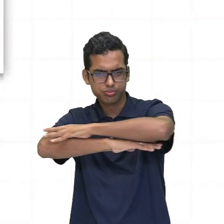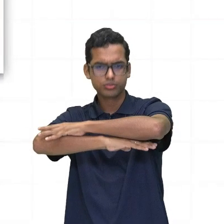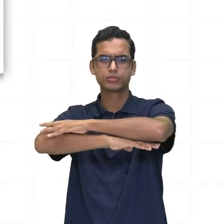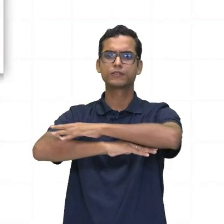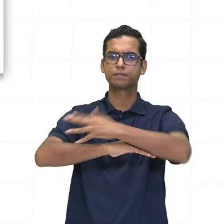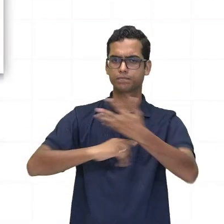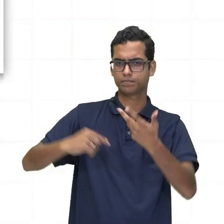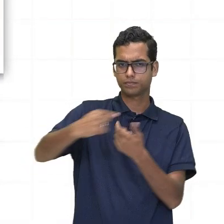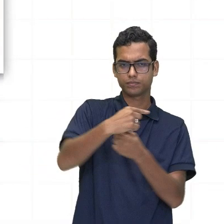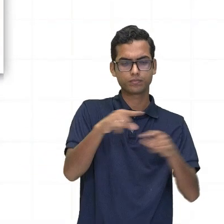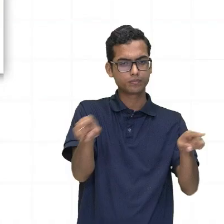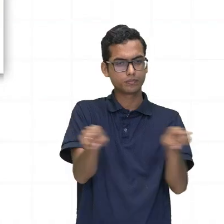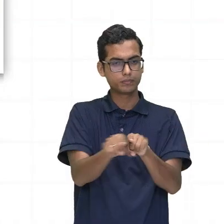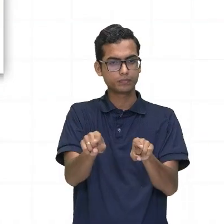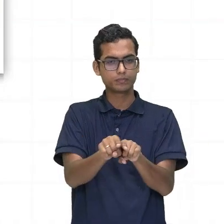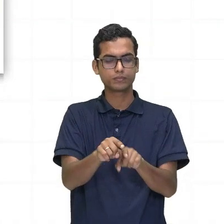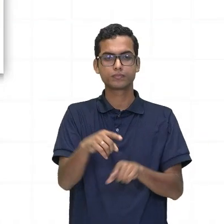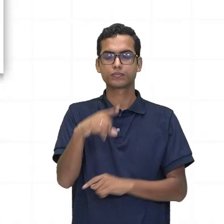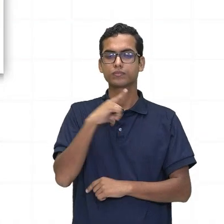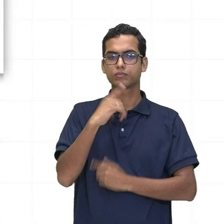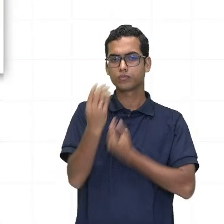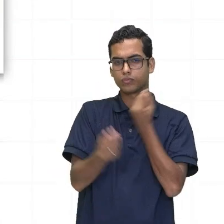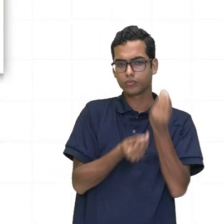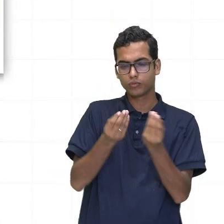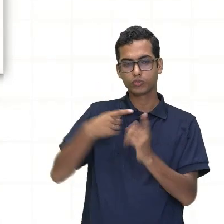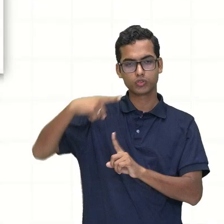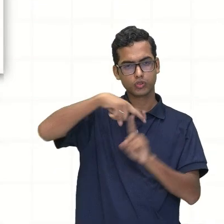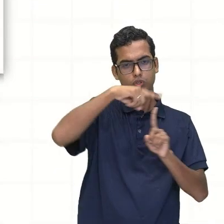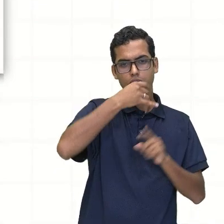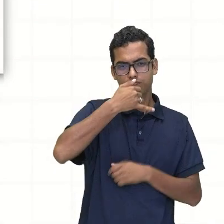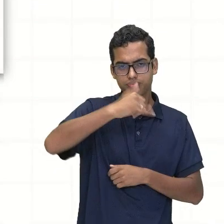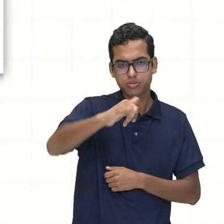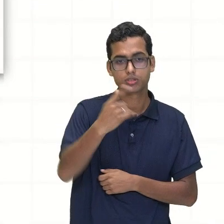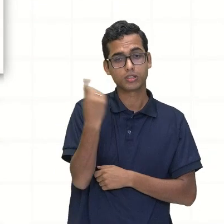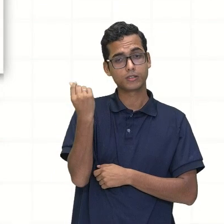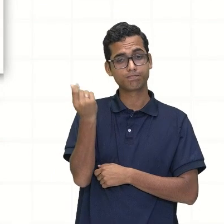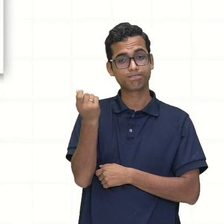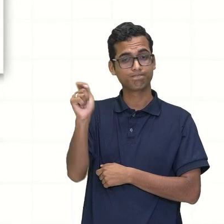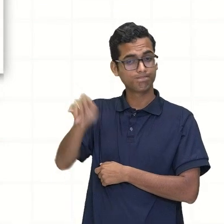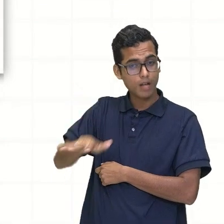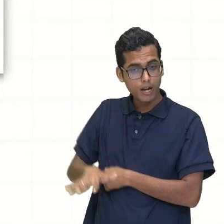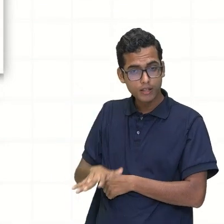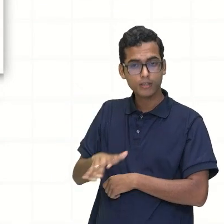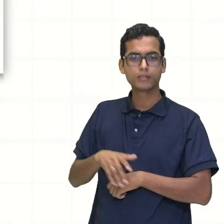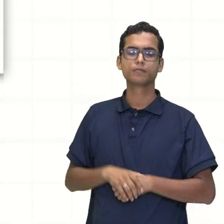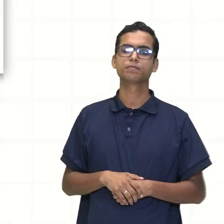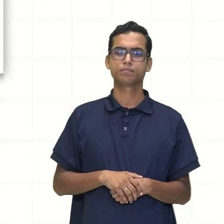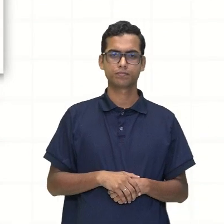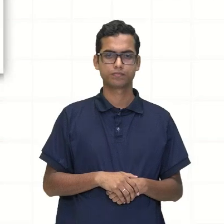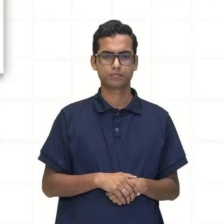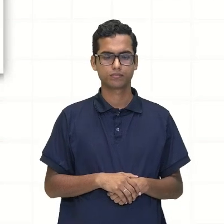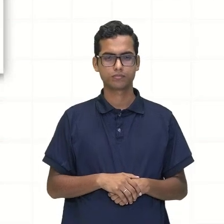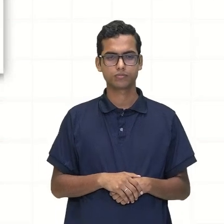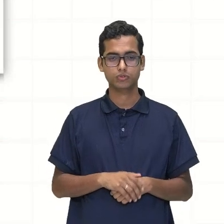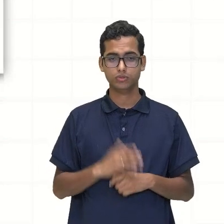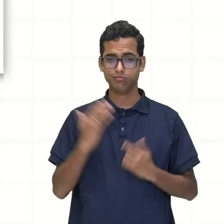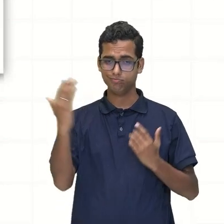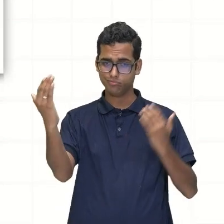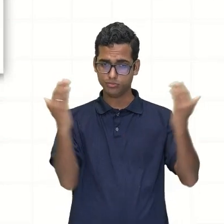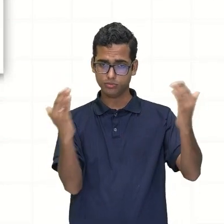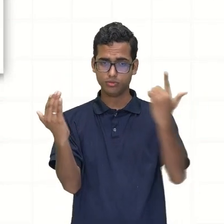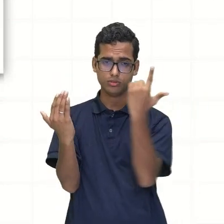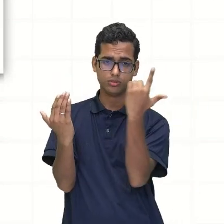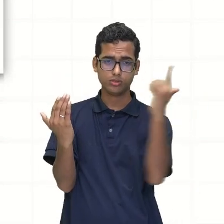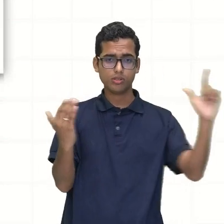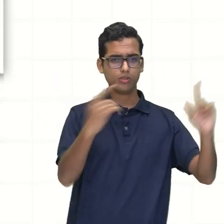Aí coloquei para vocês uma das fontes de energia consideradas uma das mais baratas, né, quando nós vamos comparar ela